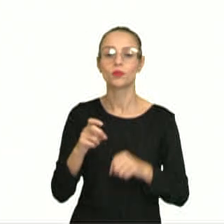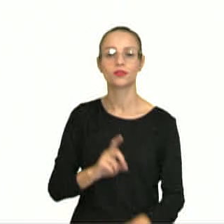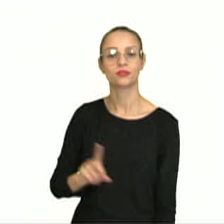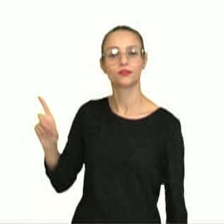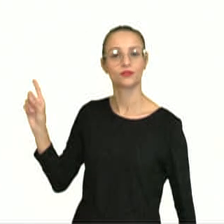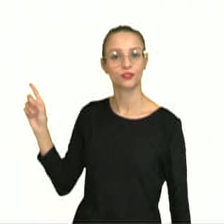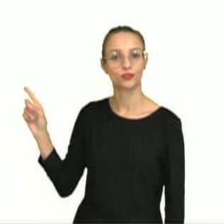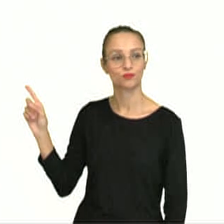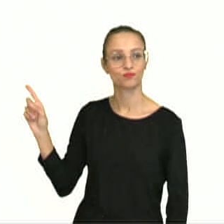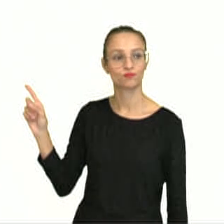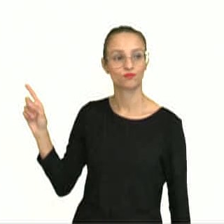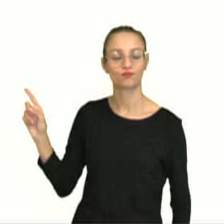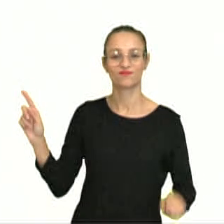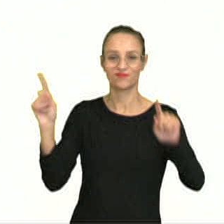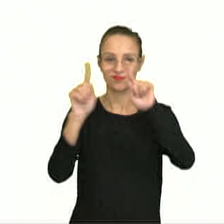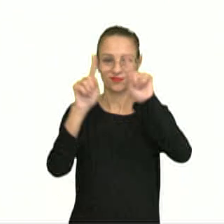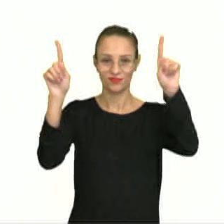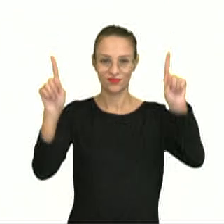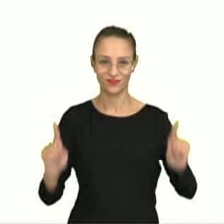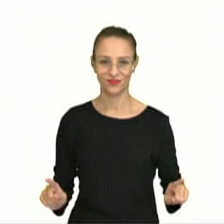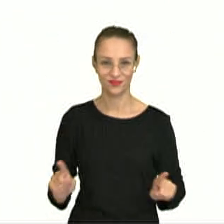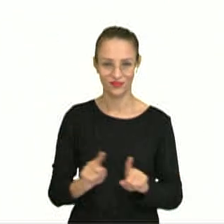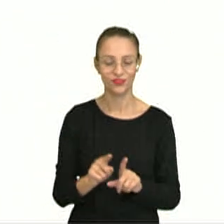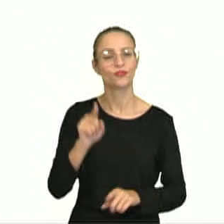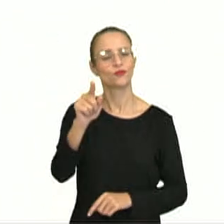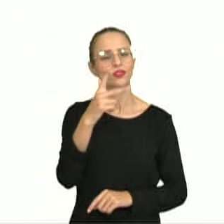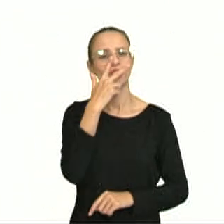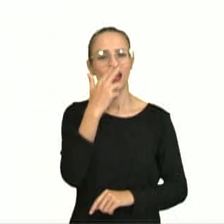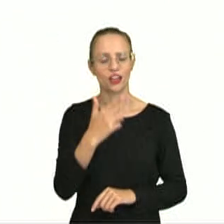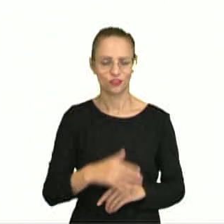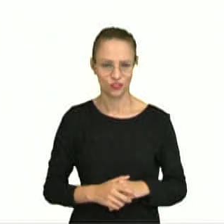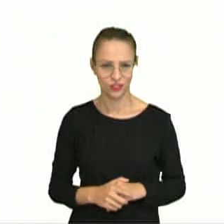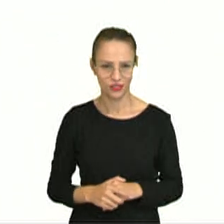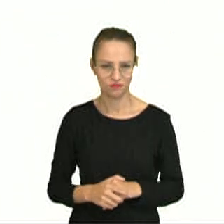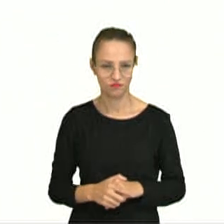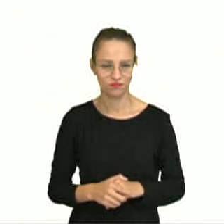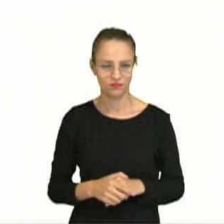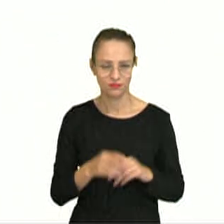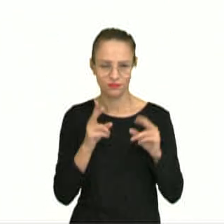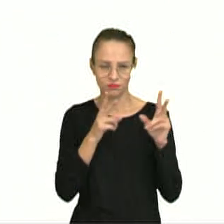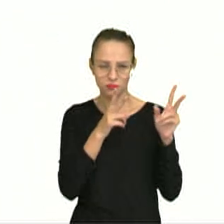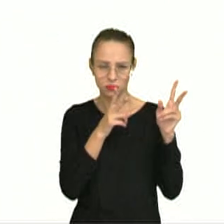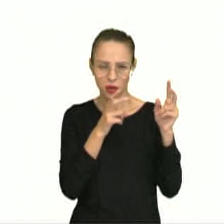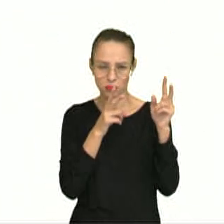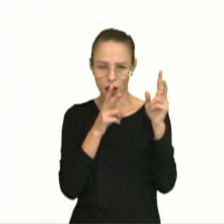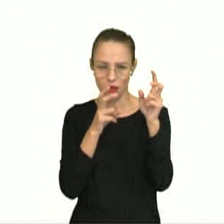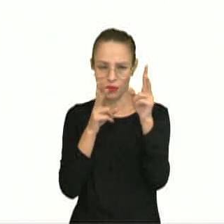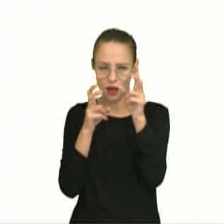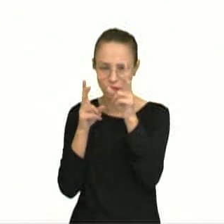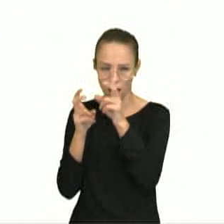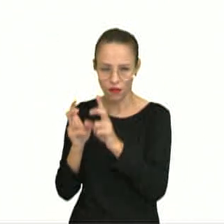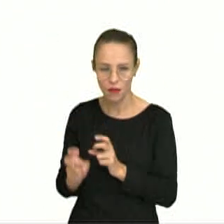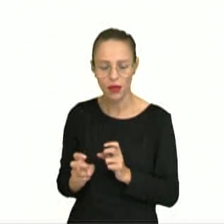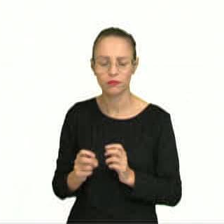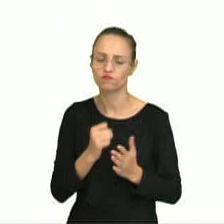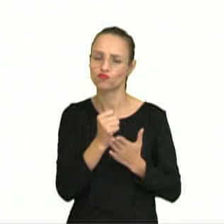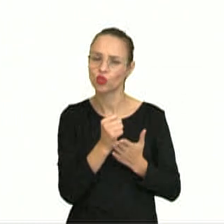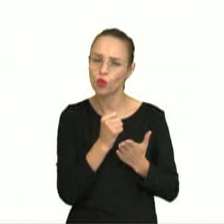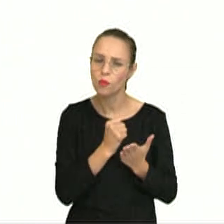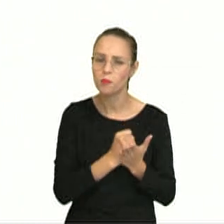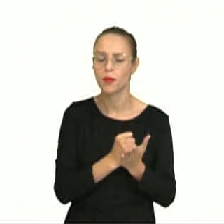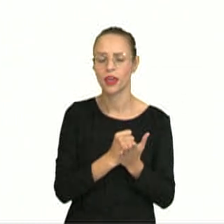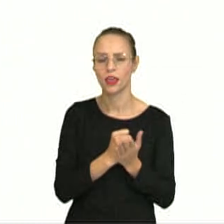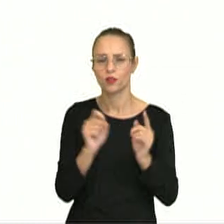cena, observando essa imagem, né? Você acha que, através da observação de quadros, de documentos produzidos